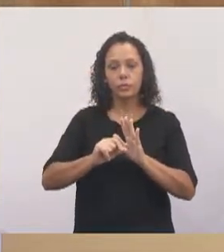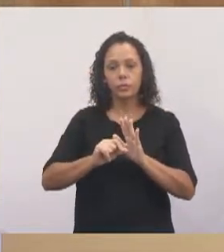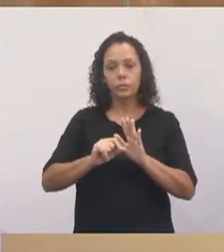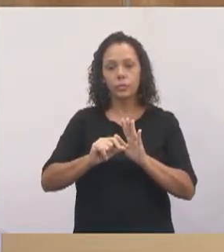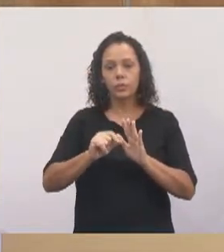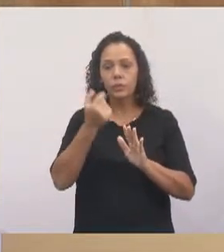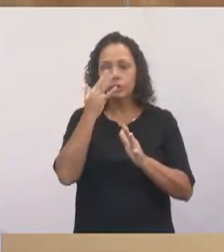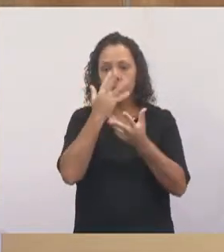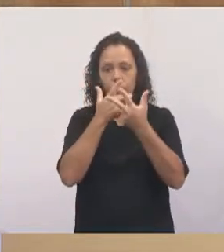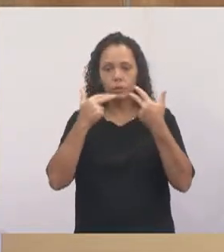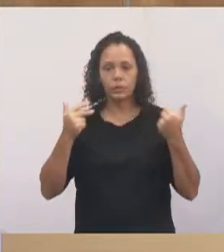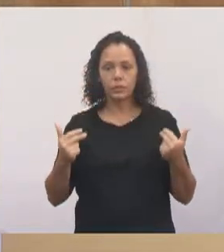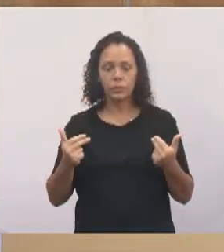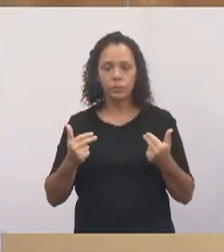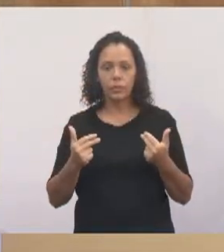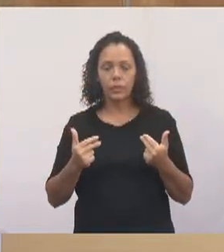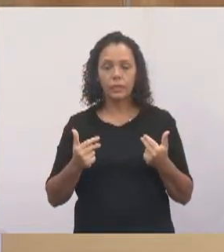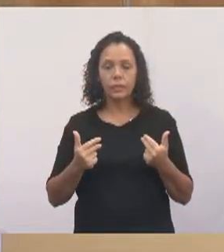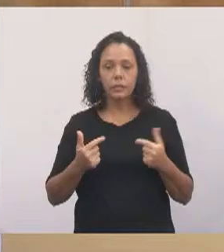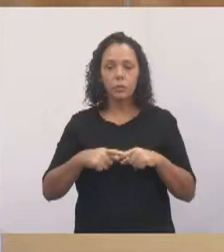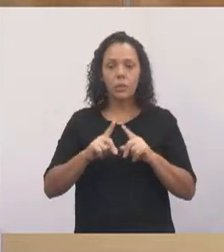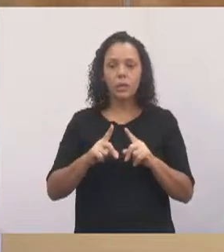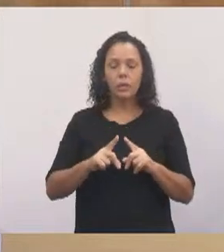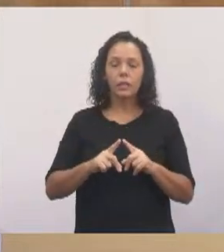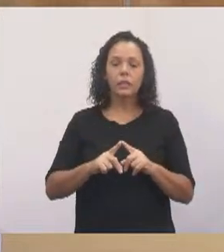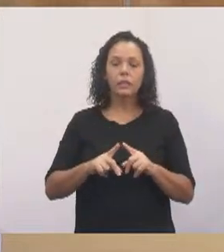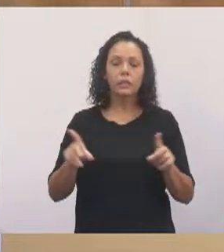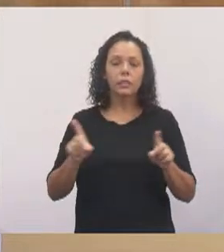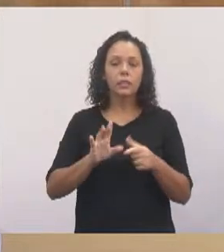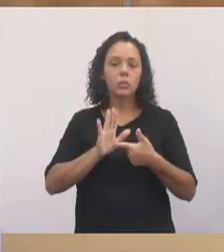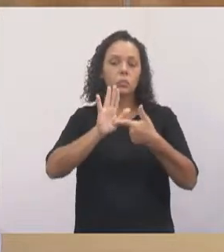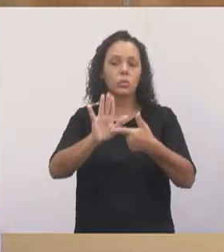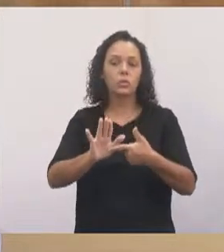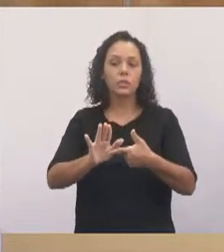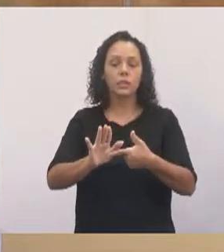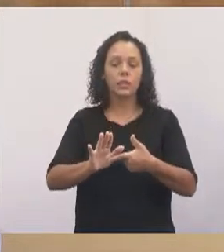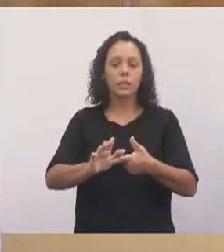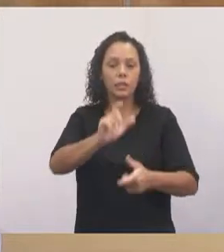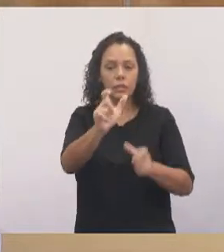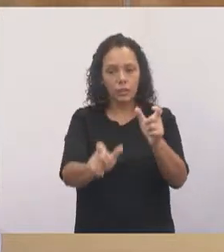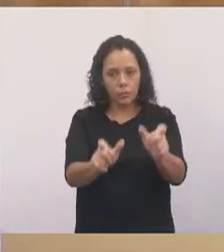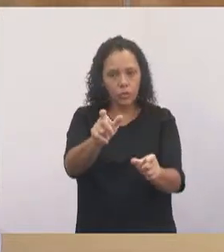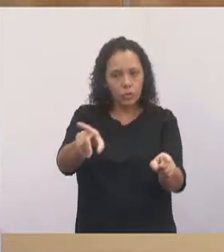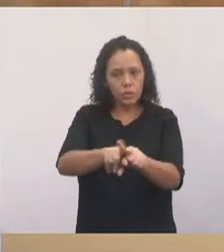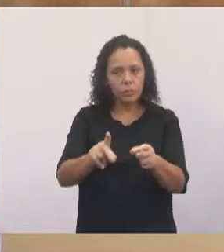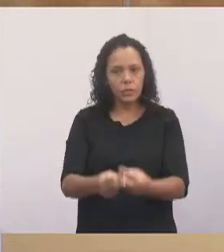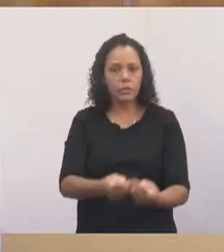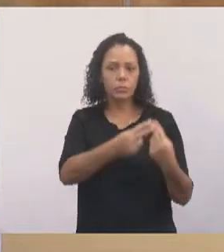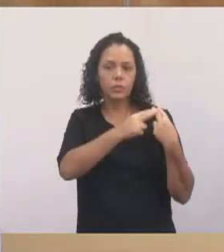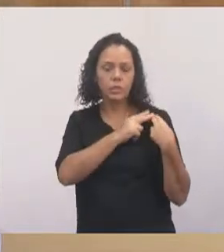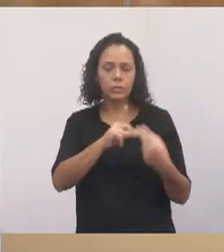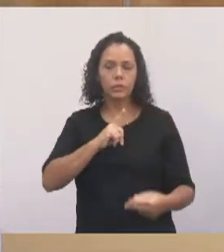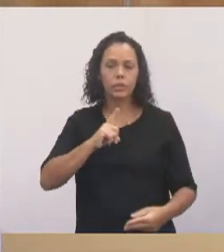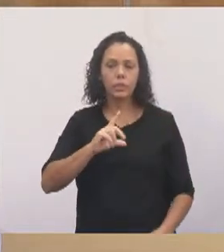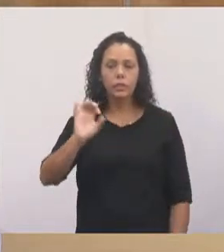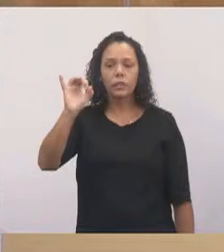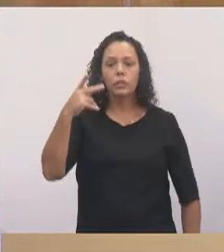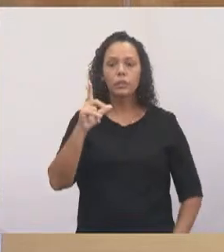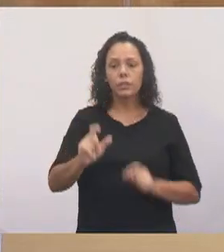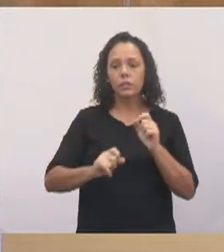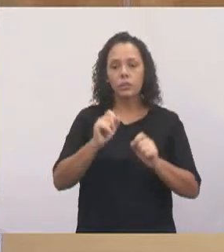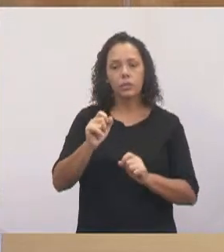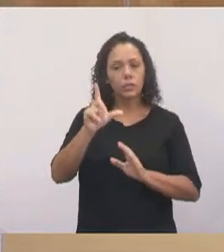não colocar, Vossa Excelência não colocar que o munícipe também tem essa responsabilidade, o que acontece? Não